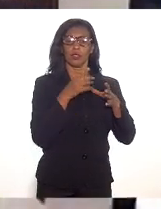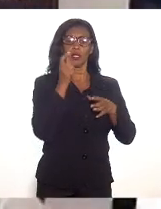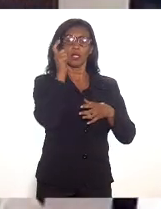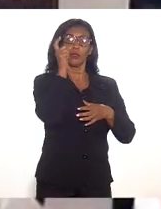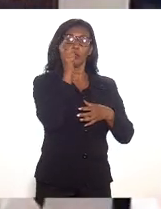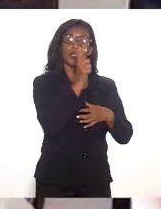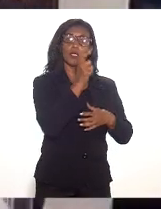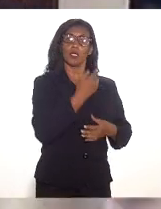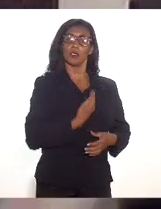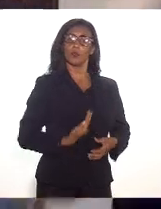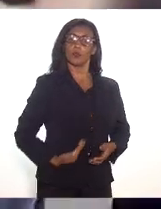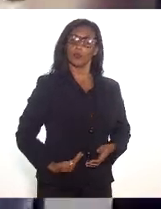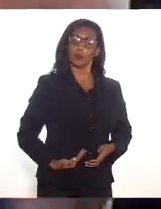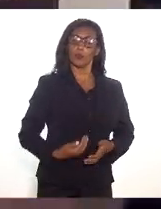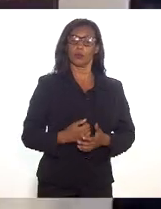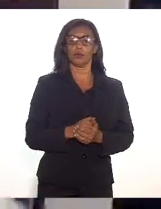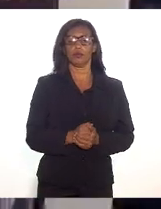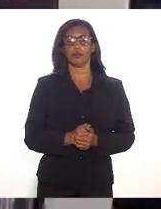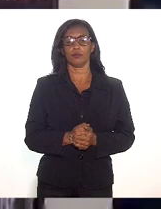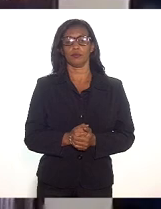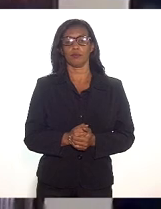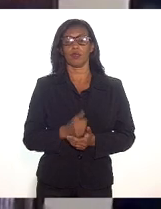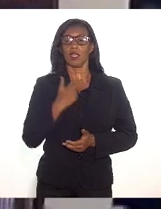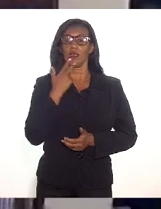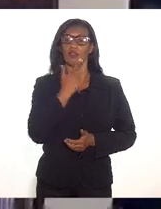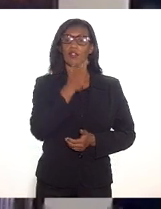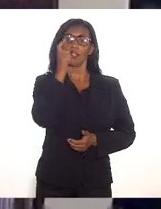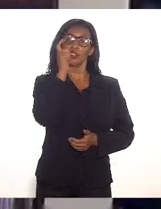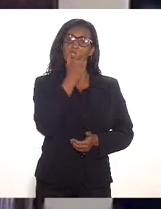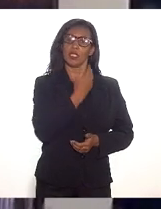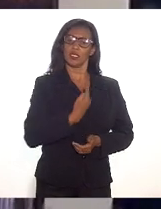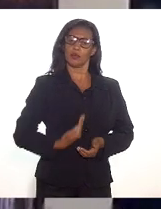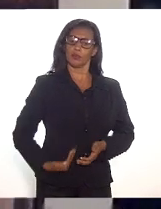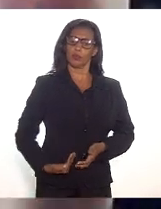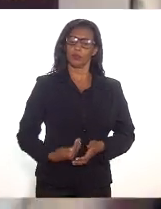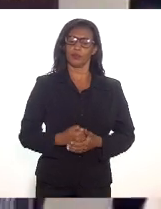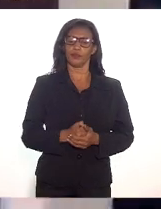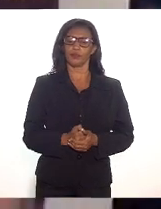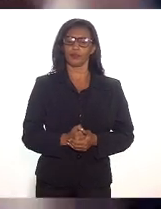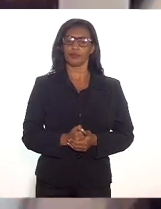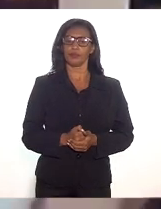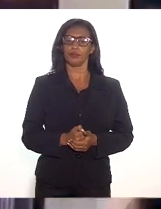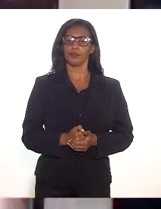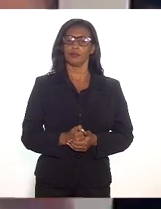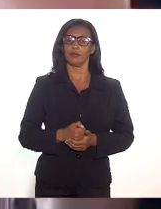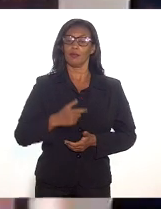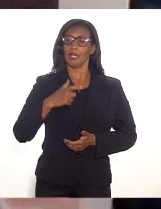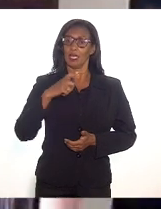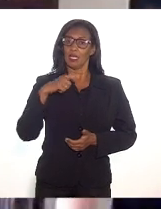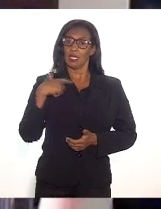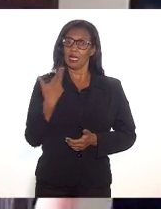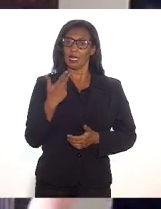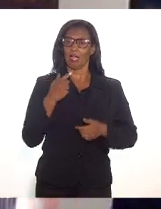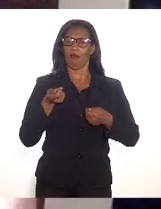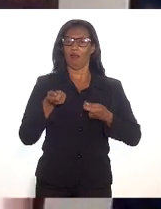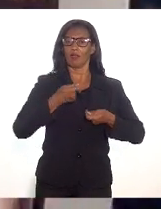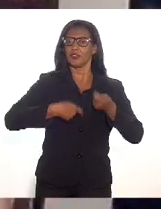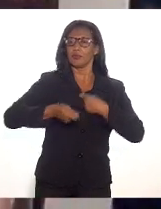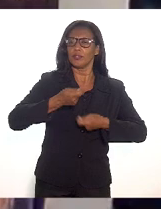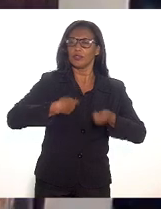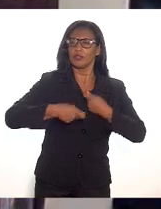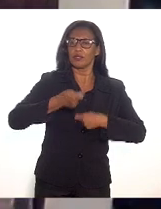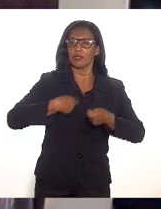interesse público. E falar de interesse público significa que há na administração